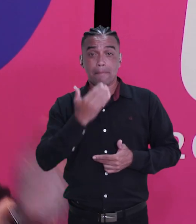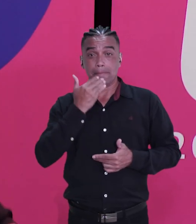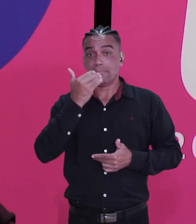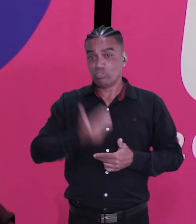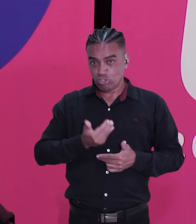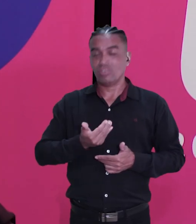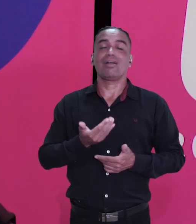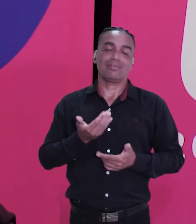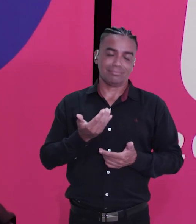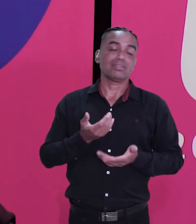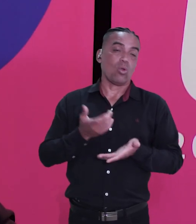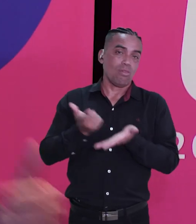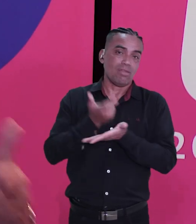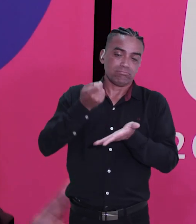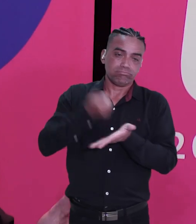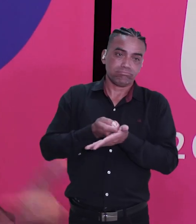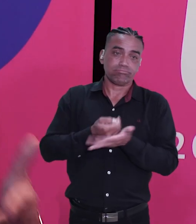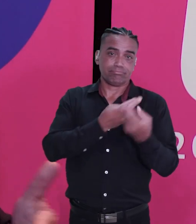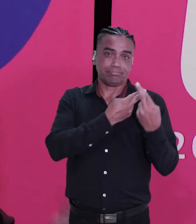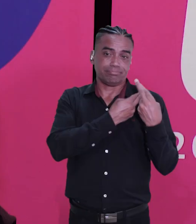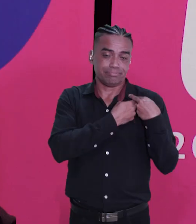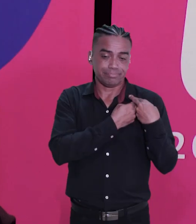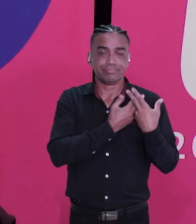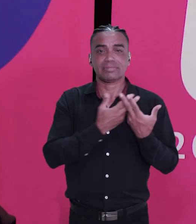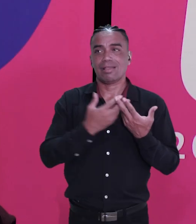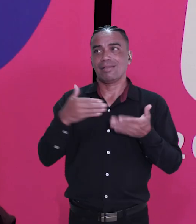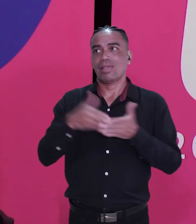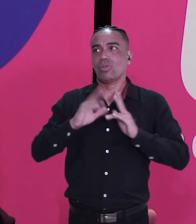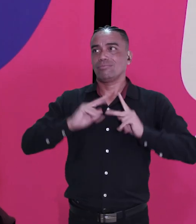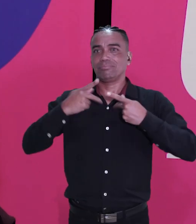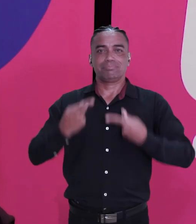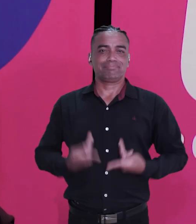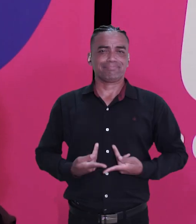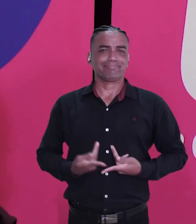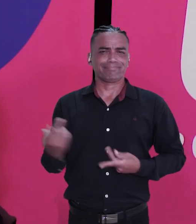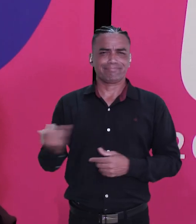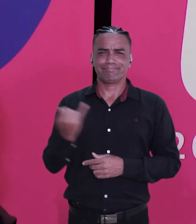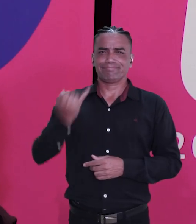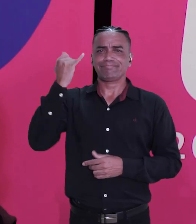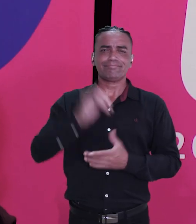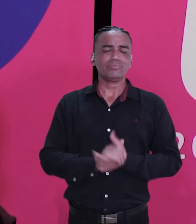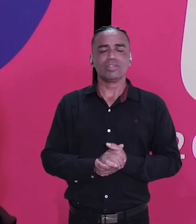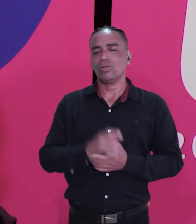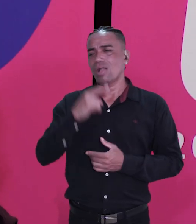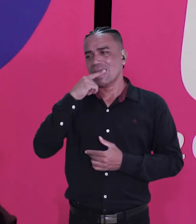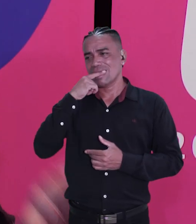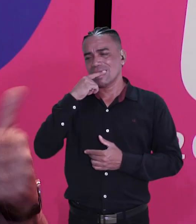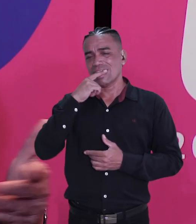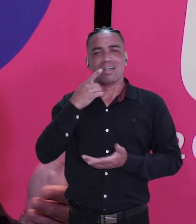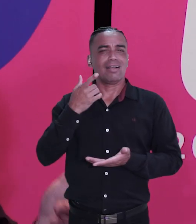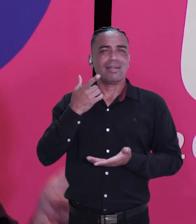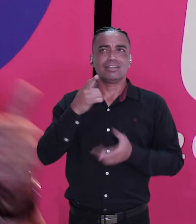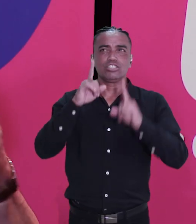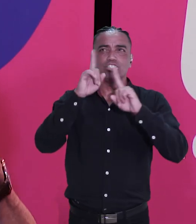só pedir. Então, esse livro realmente cumpre, né, uma função até humanitária, sabe, da maior importância, e eu